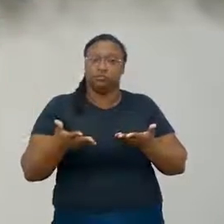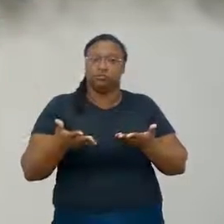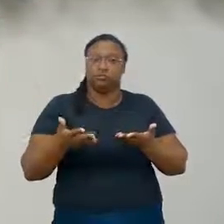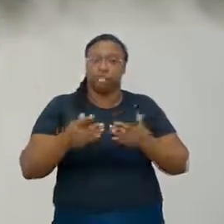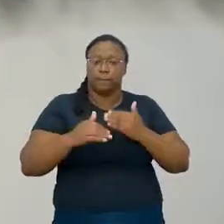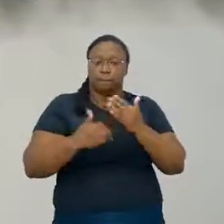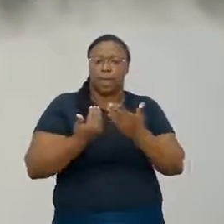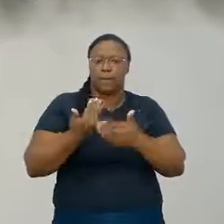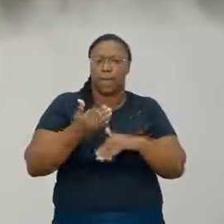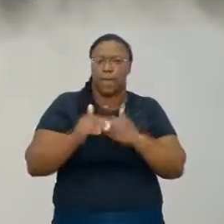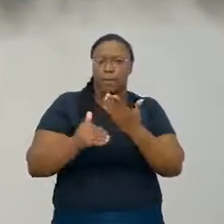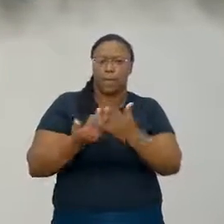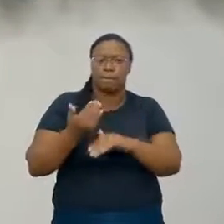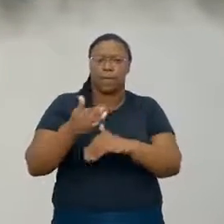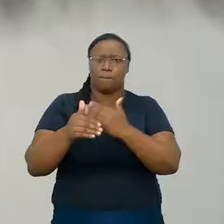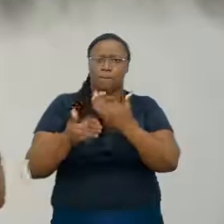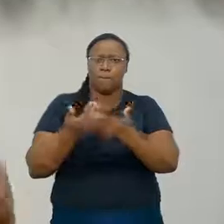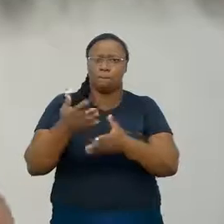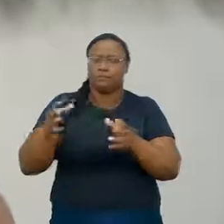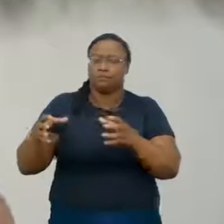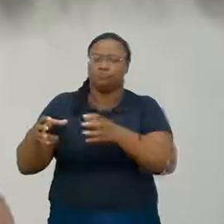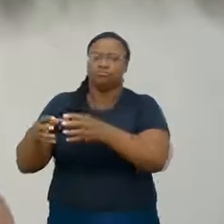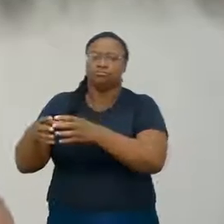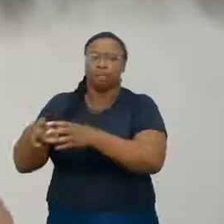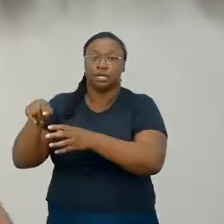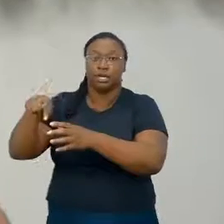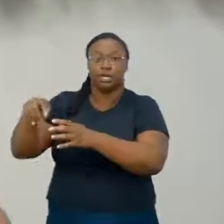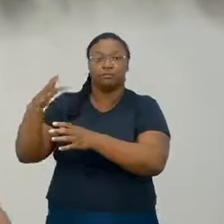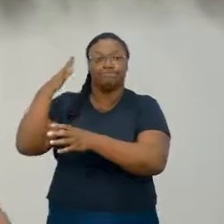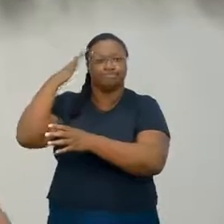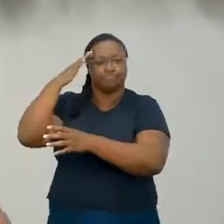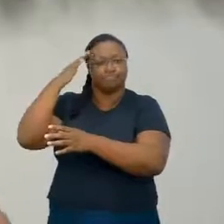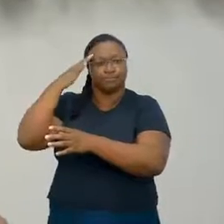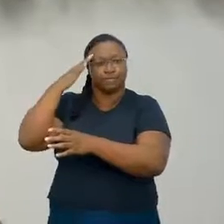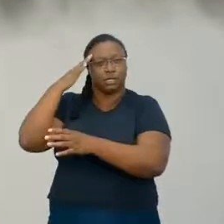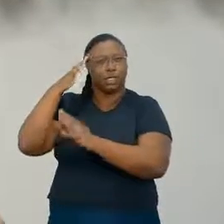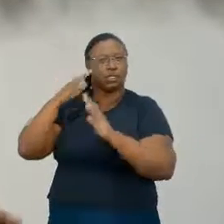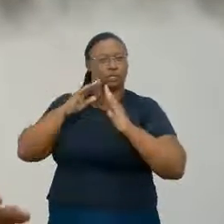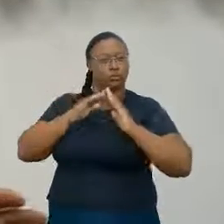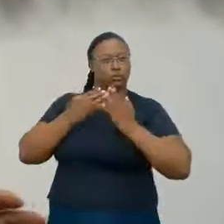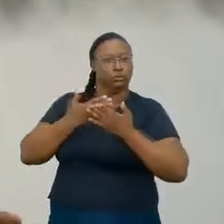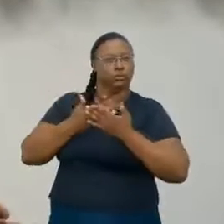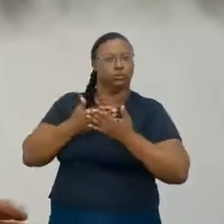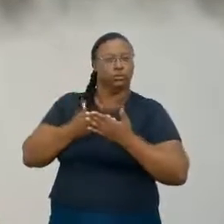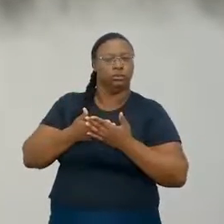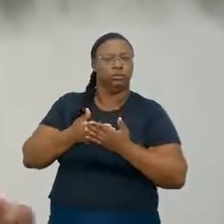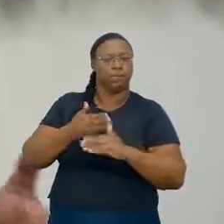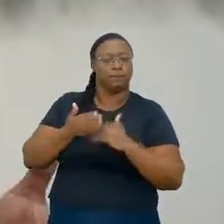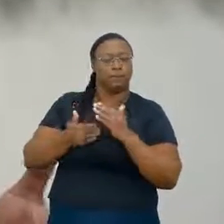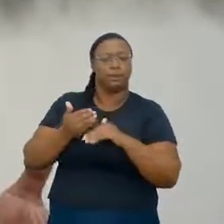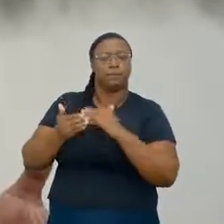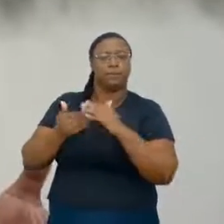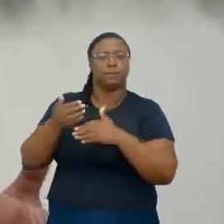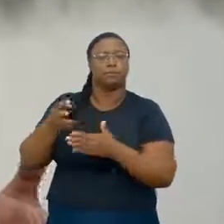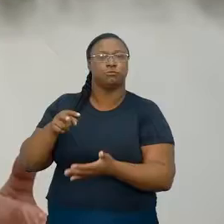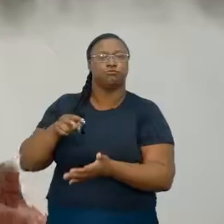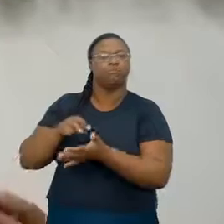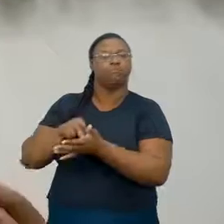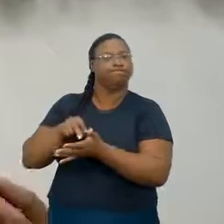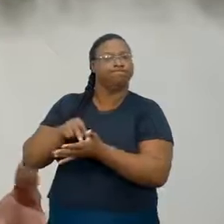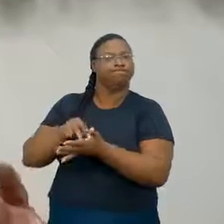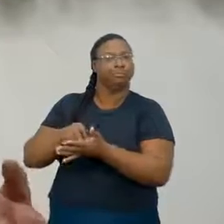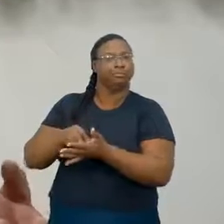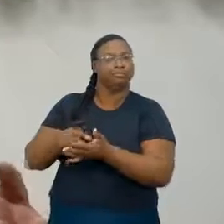para aquele público, para aquela clientela que ele tem dentro da sua unidade escolar, sem que seja engessado, né,